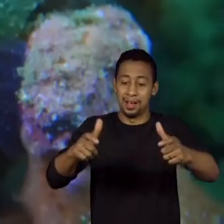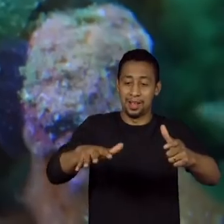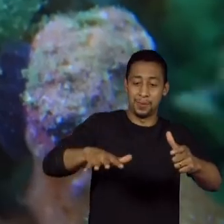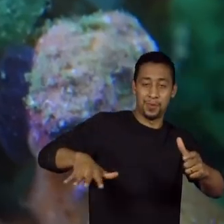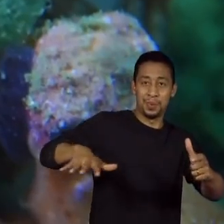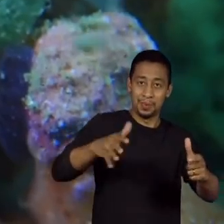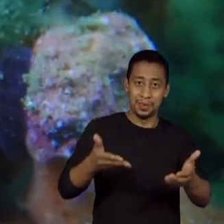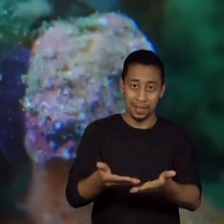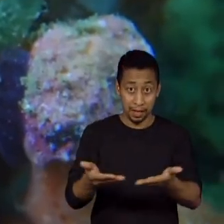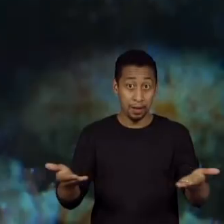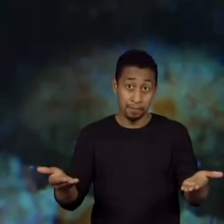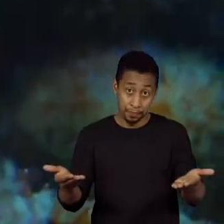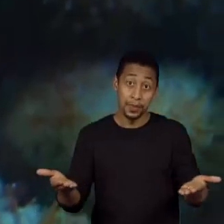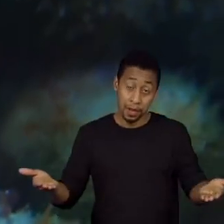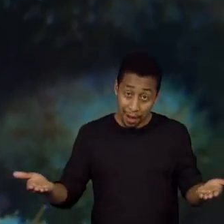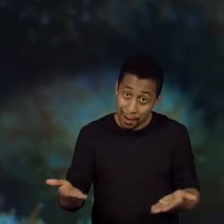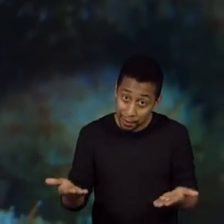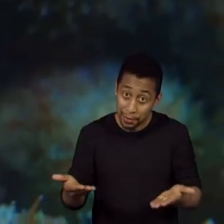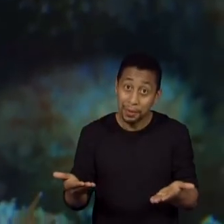ela agora deve ser